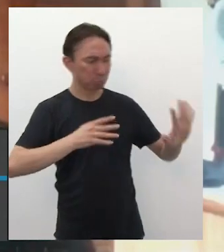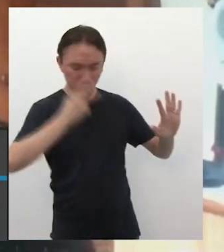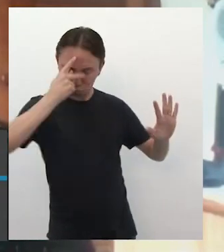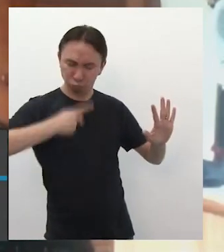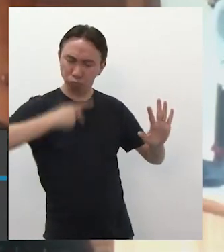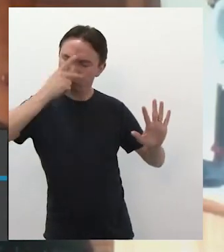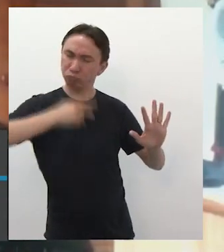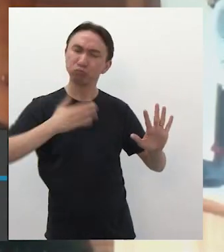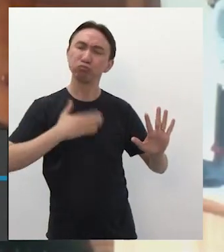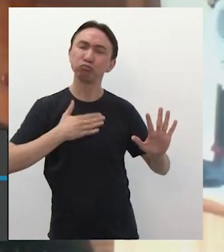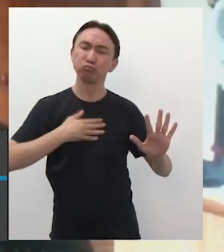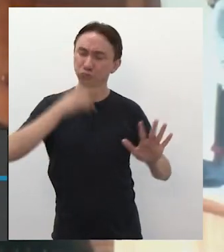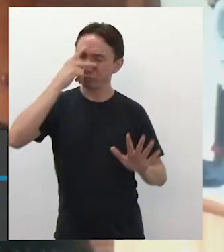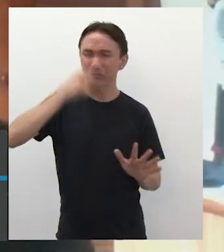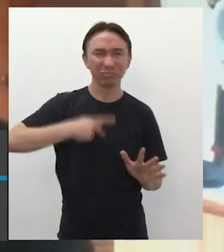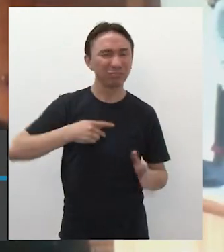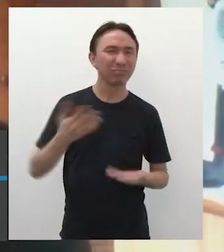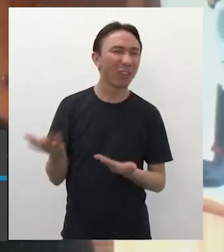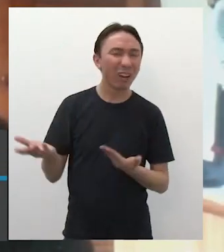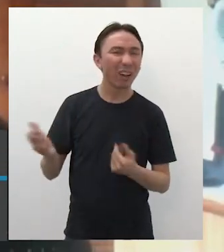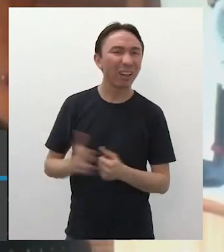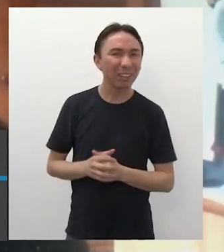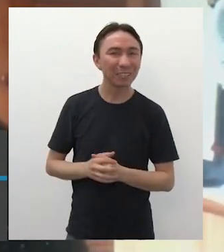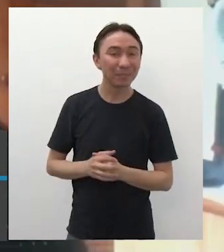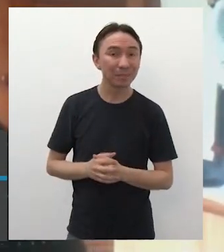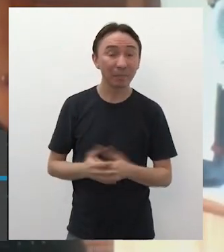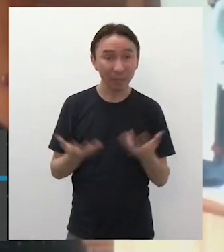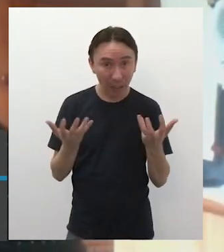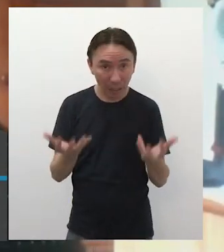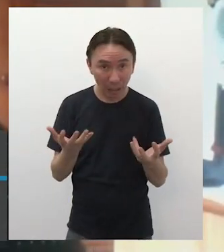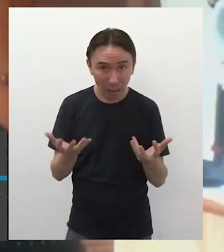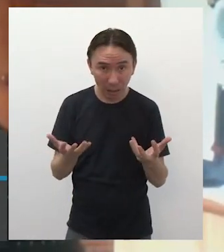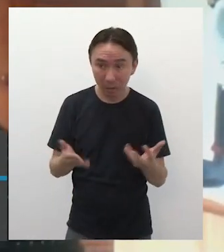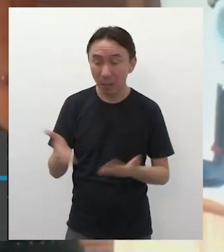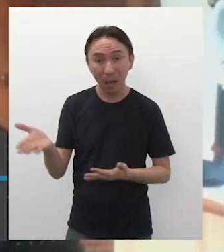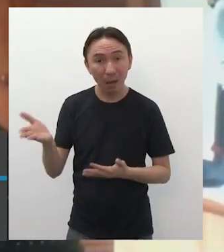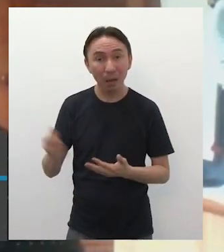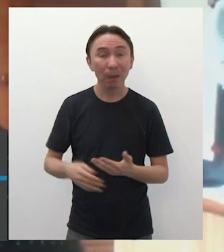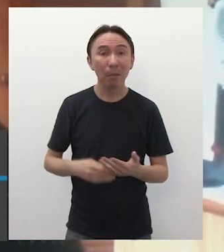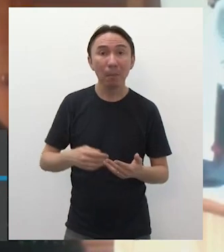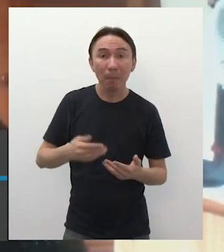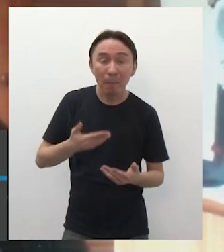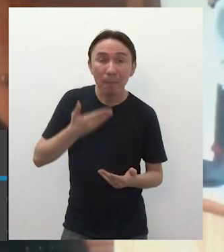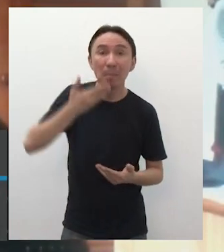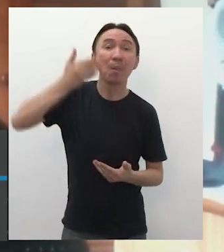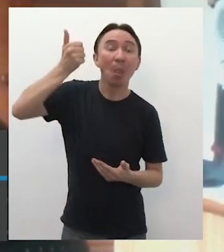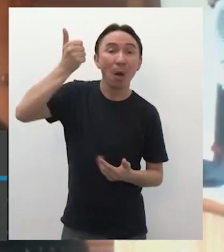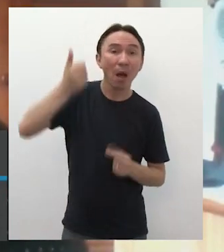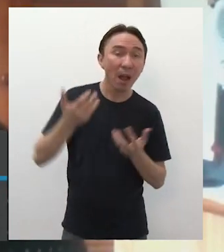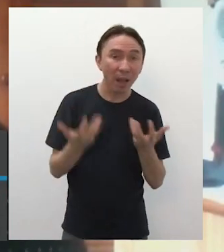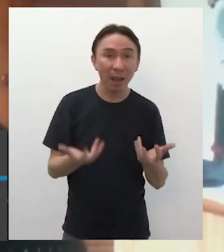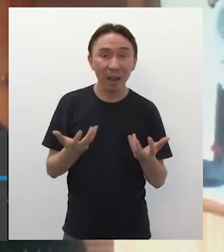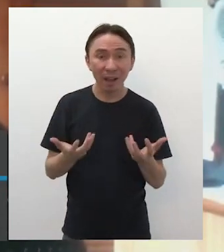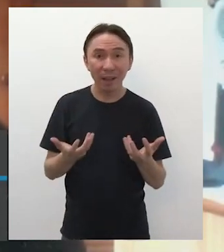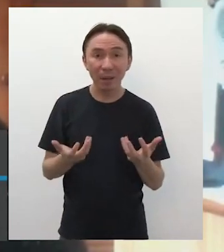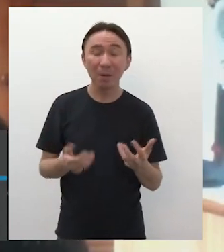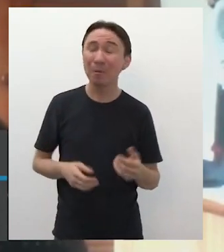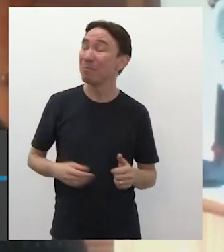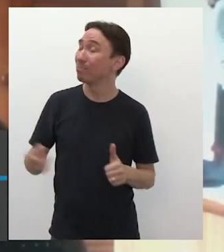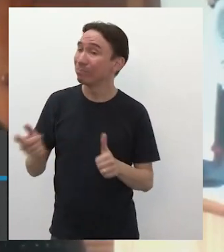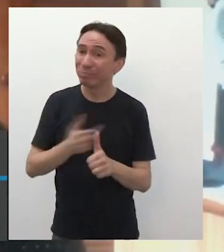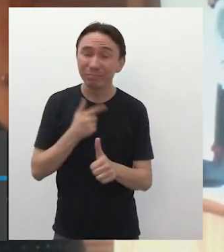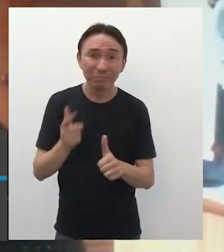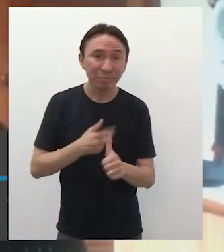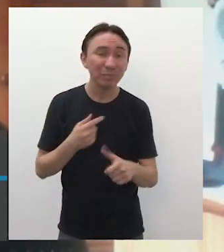melhorar qualitativamente o ser humano, a primeira coisa que a gente precisa se lembrar é qual é a qualidade